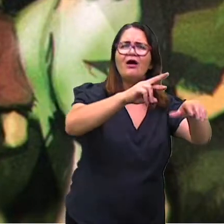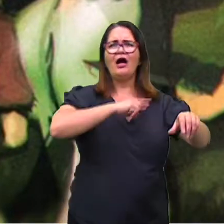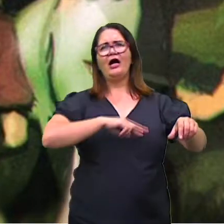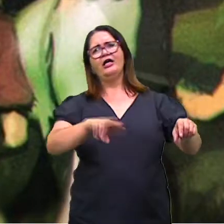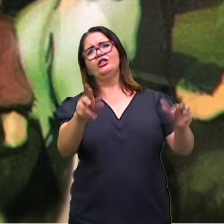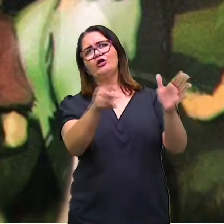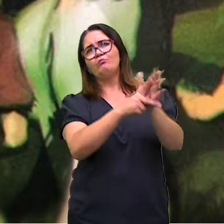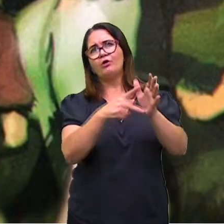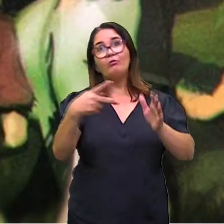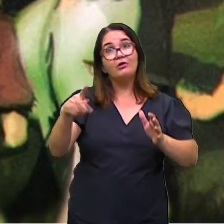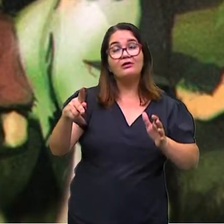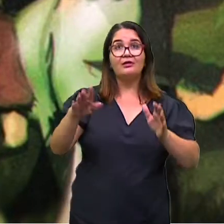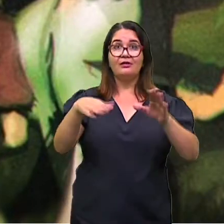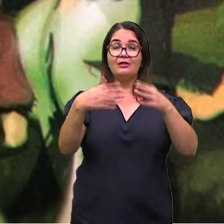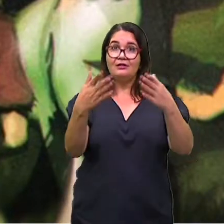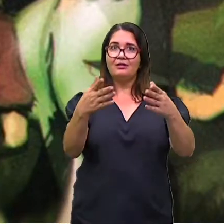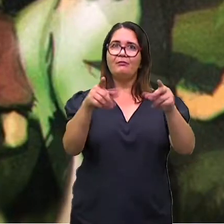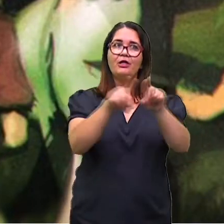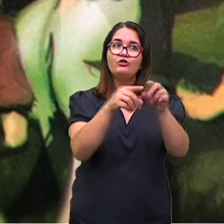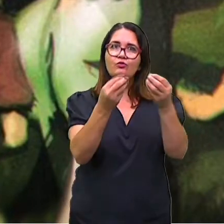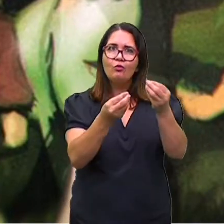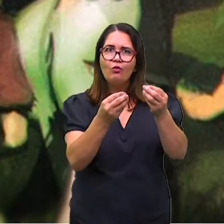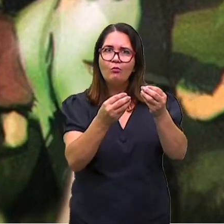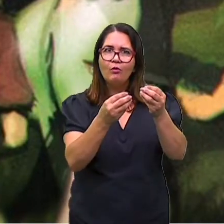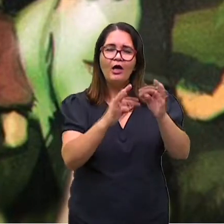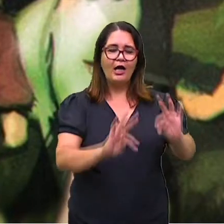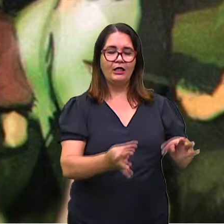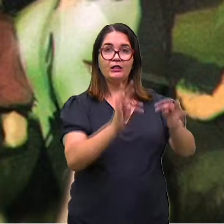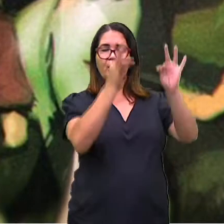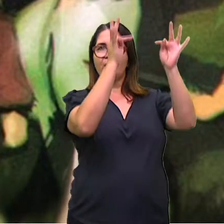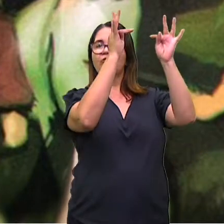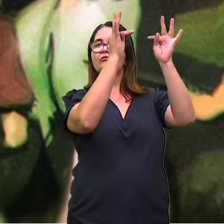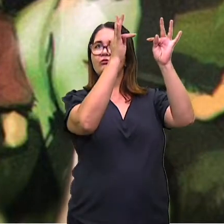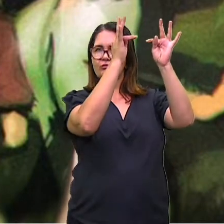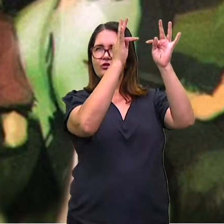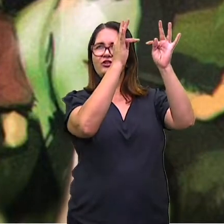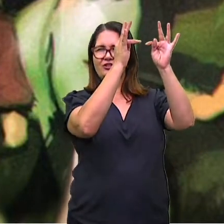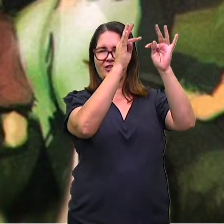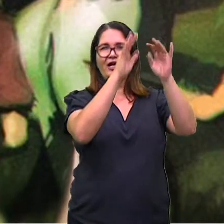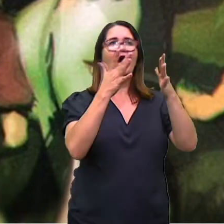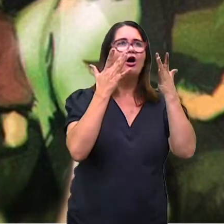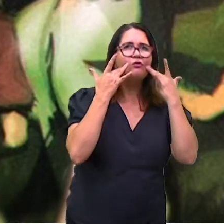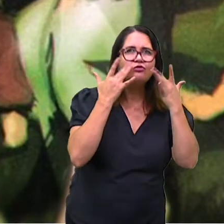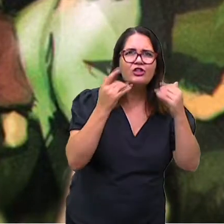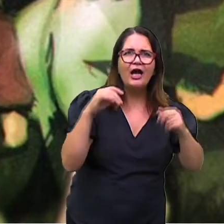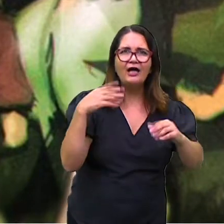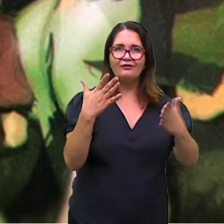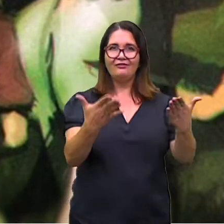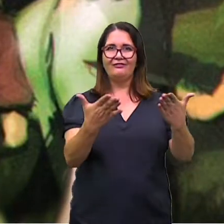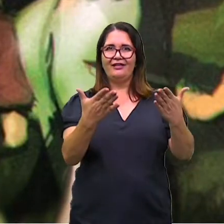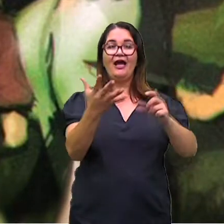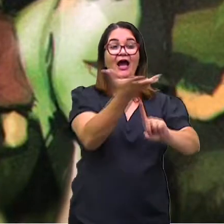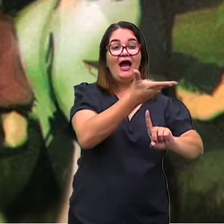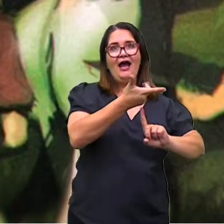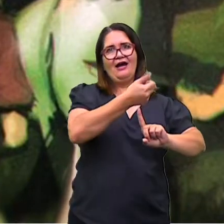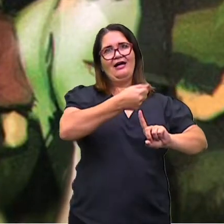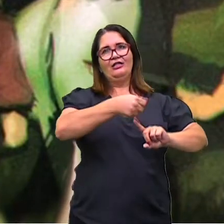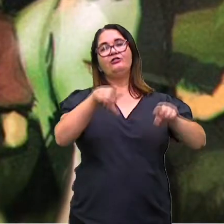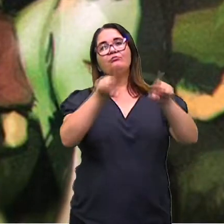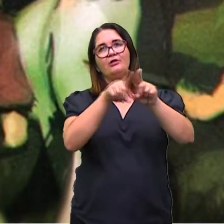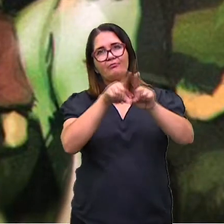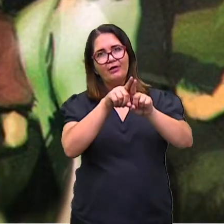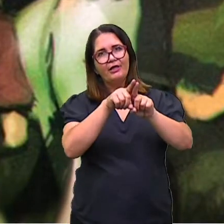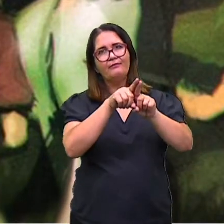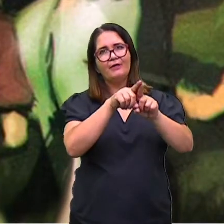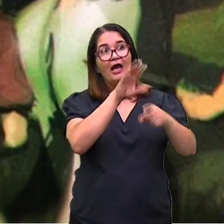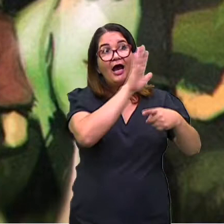vista tecnológico, artístico e cultural do que os cristãos da época. Professor, mas por que eles